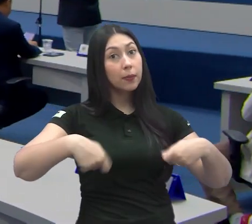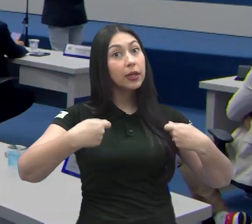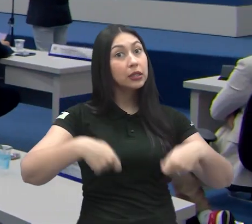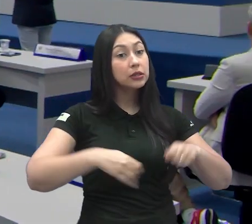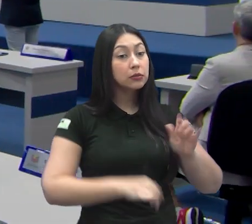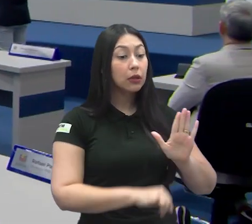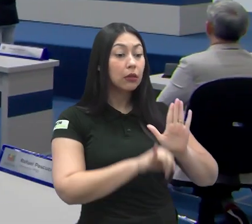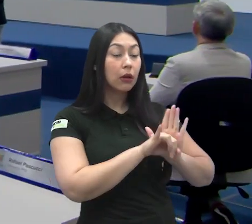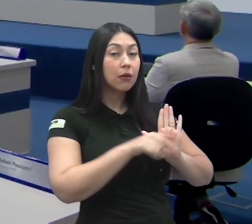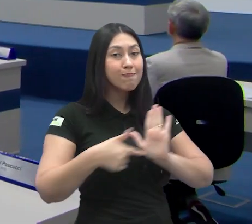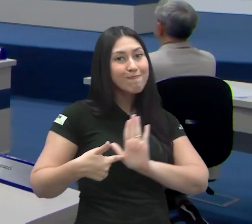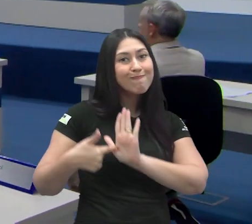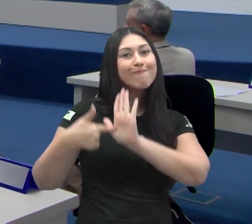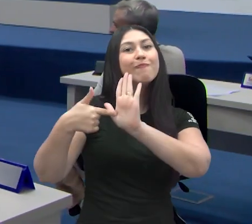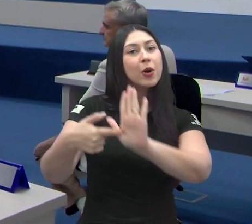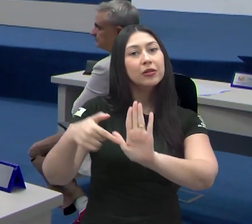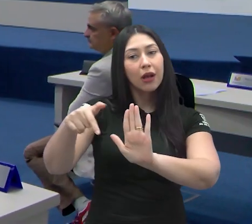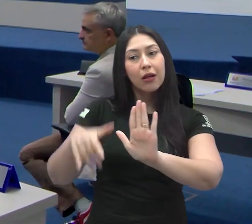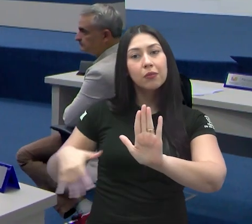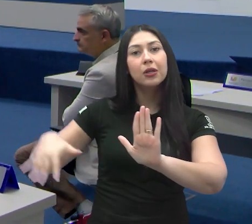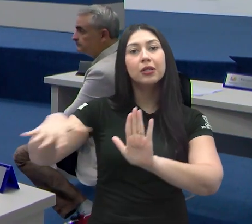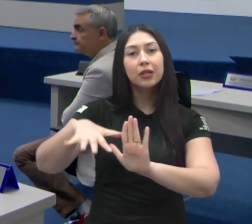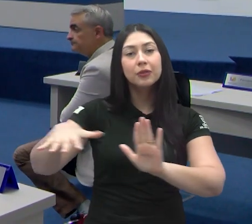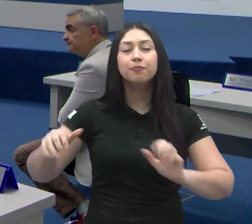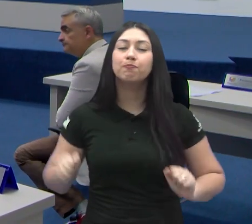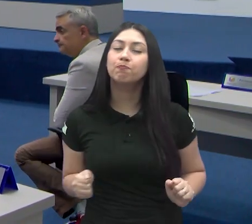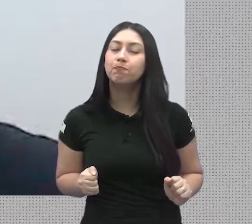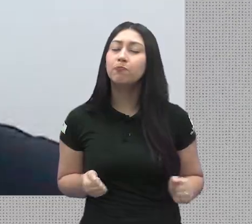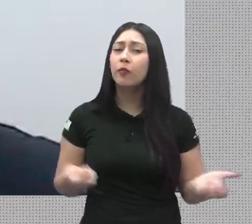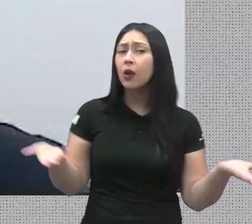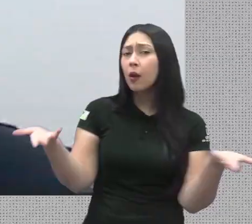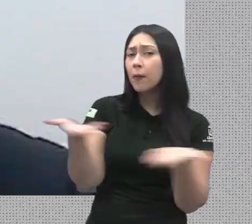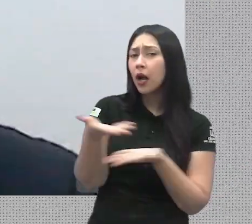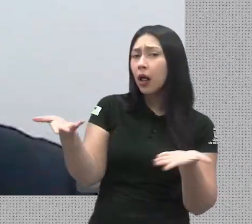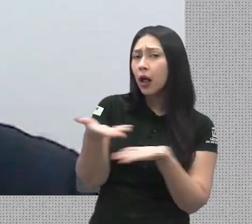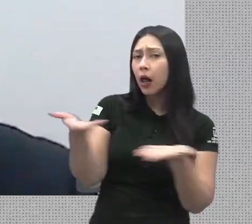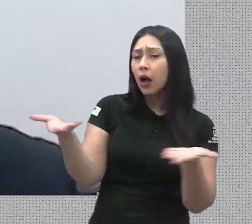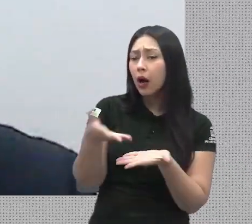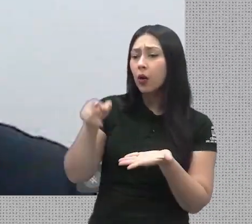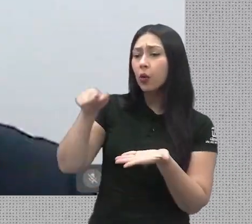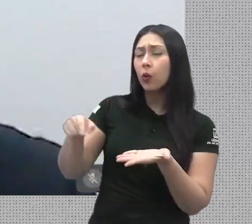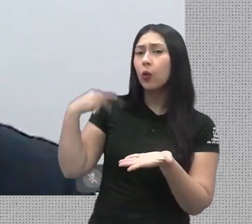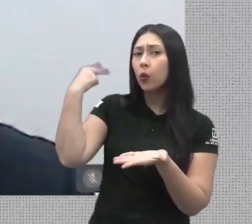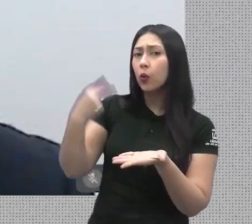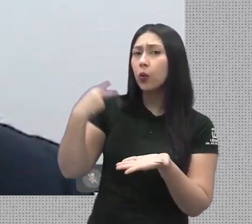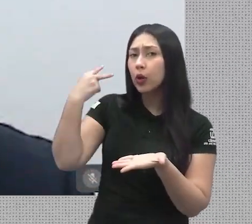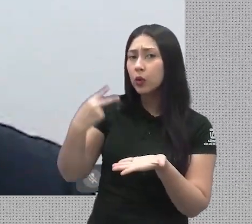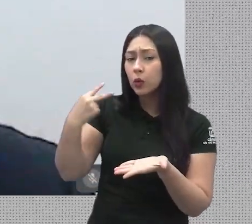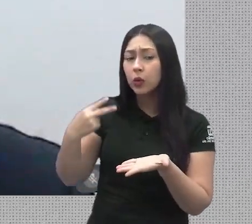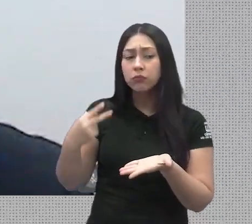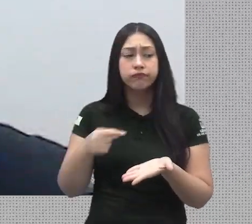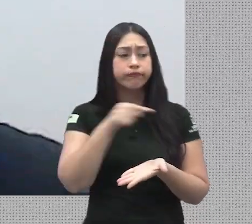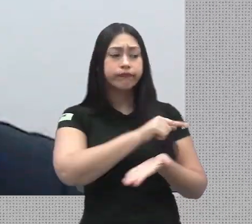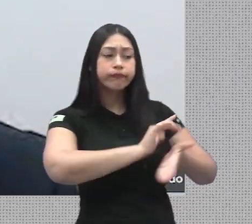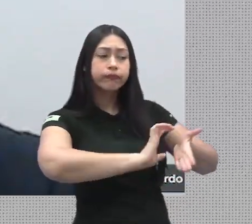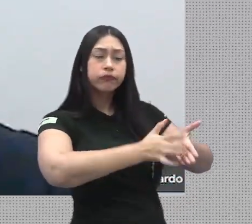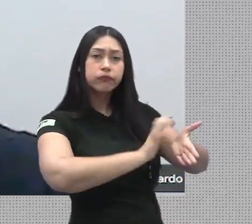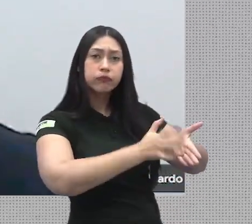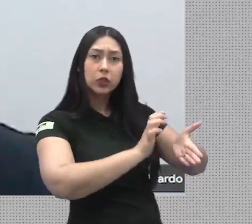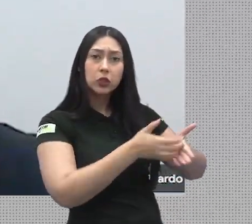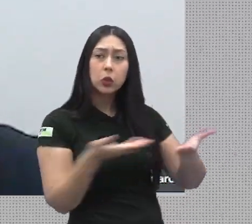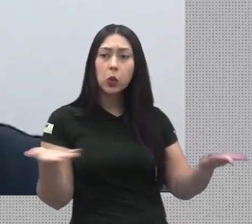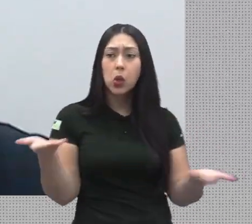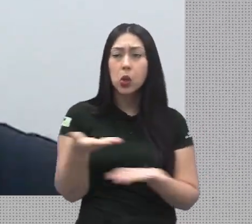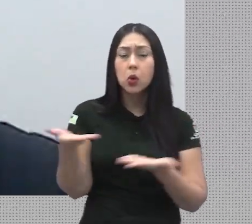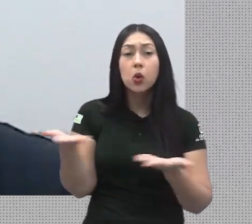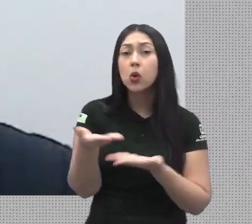da sigla também faz parte do trabalho no Legislativo. A relação do partido político com o vereador,